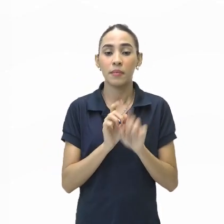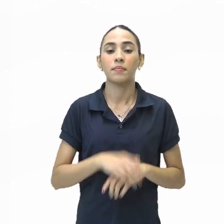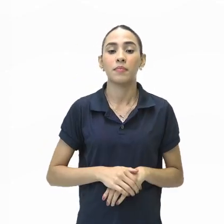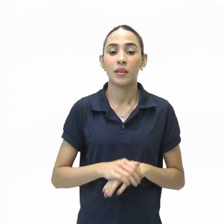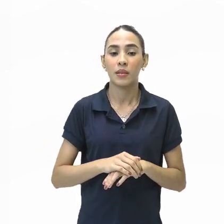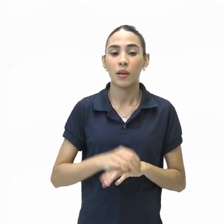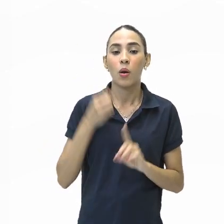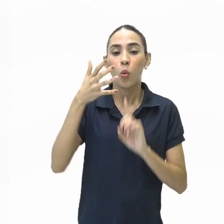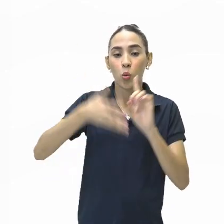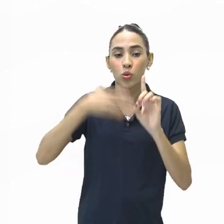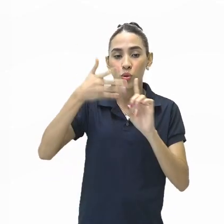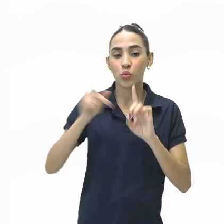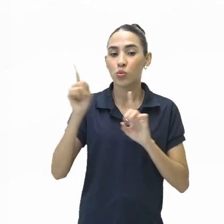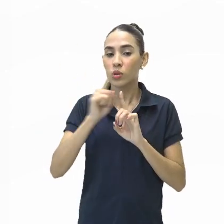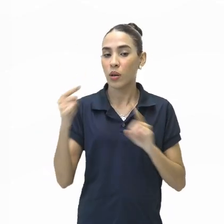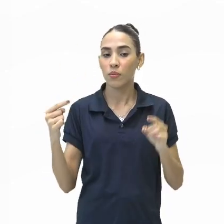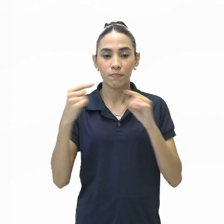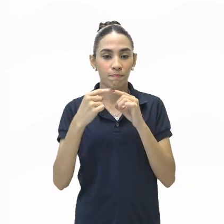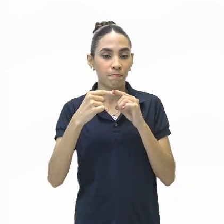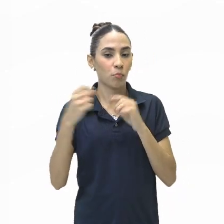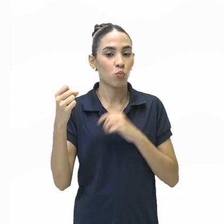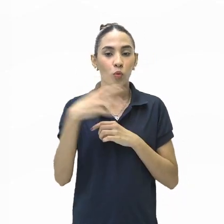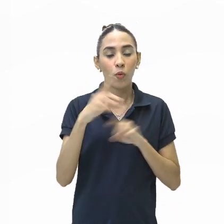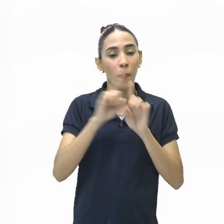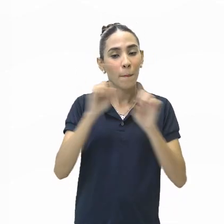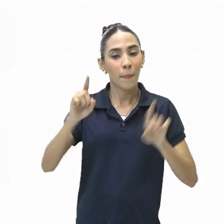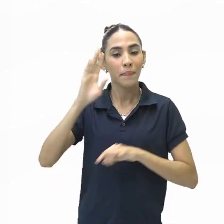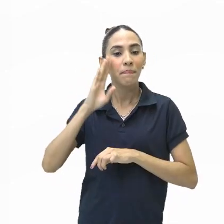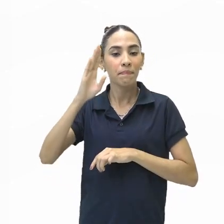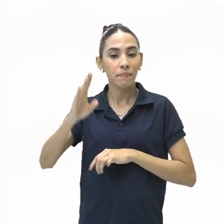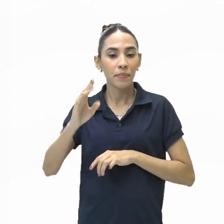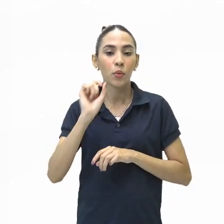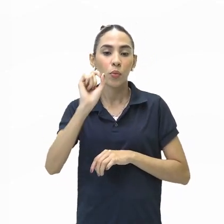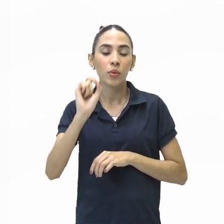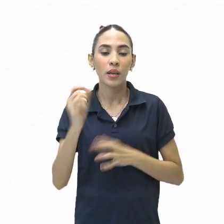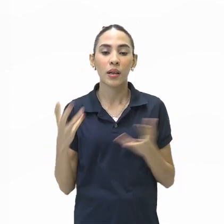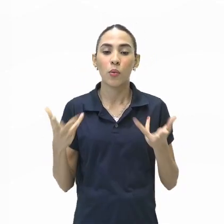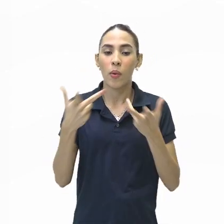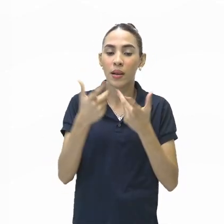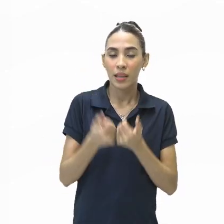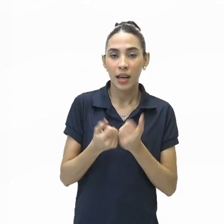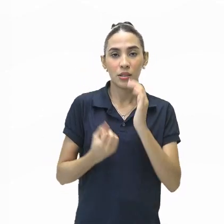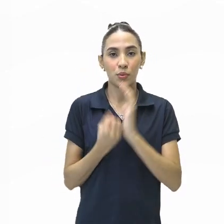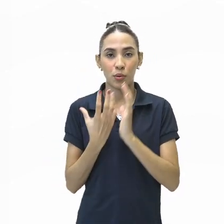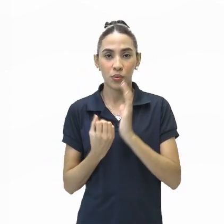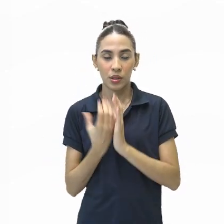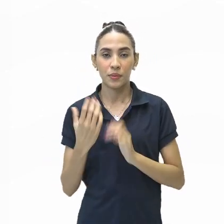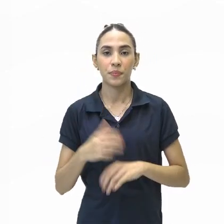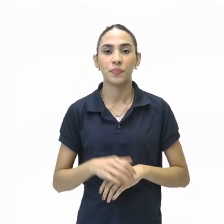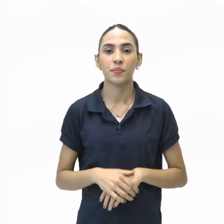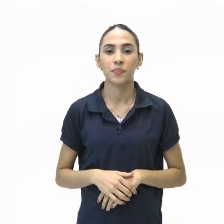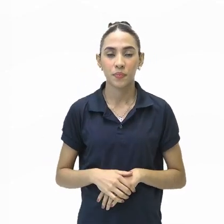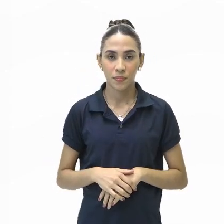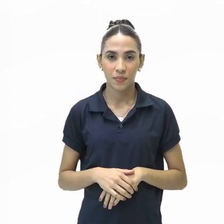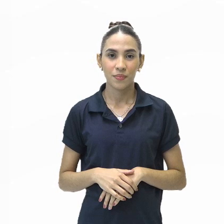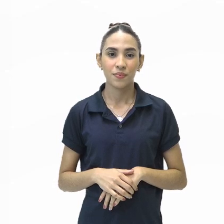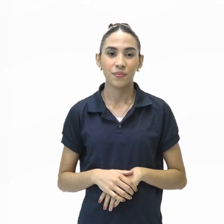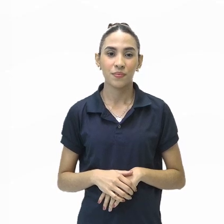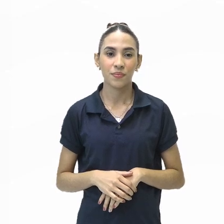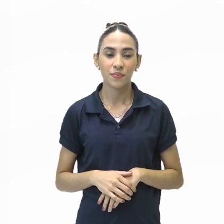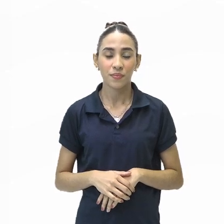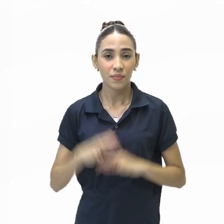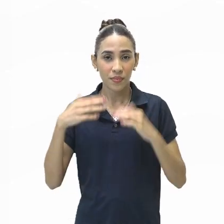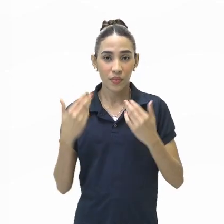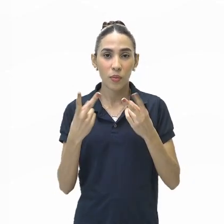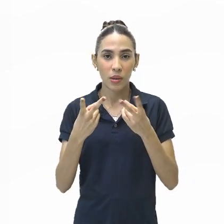o discurso não está associado ao novo, mas diretamente às suas condições de produção.